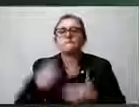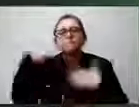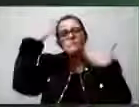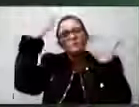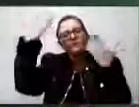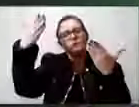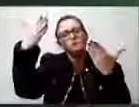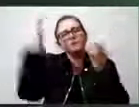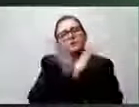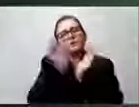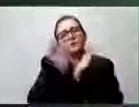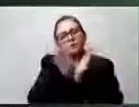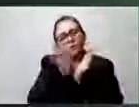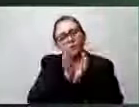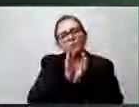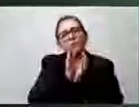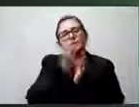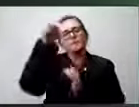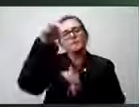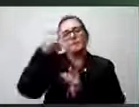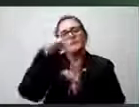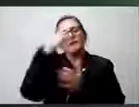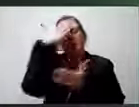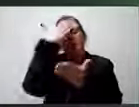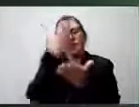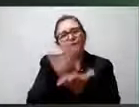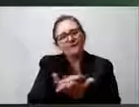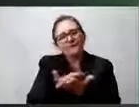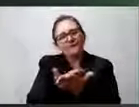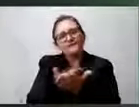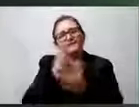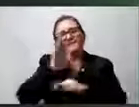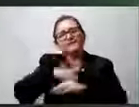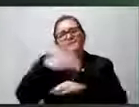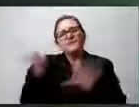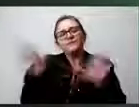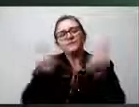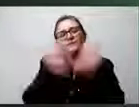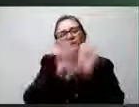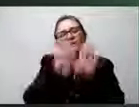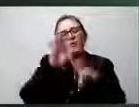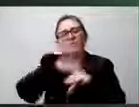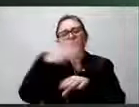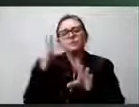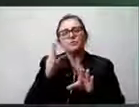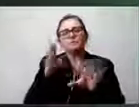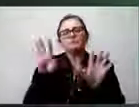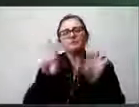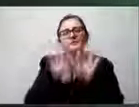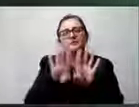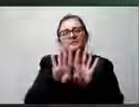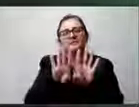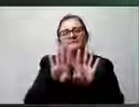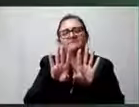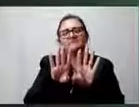turma da Abrafita Nacional pela confiança, né? Fechando mais um ciclo com a